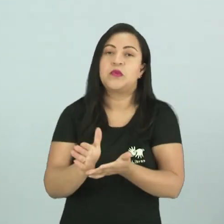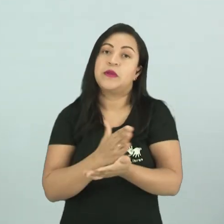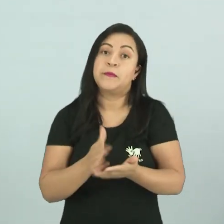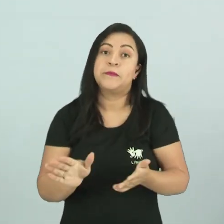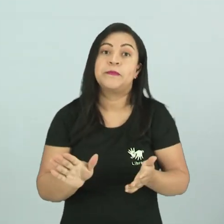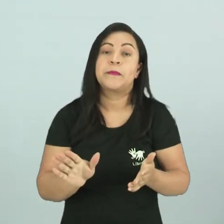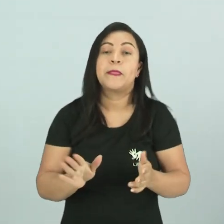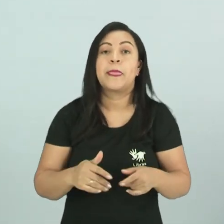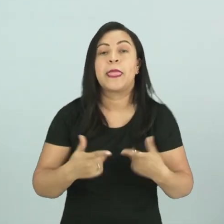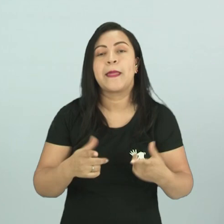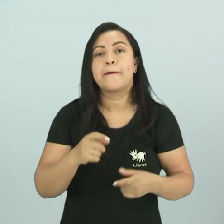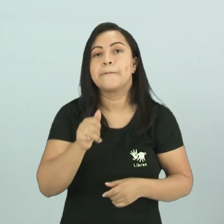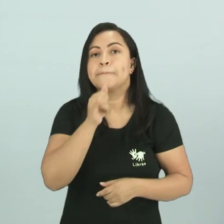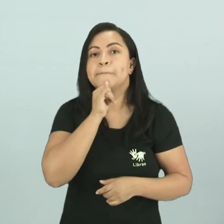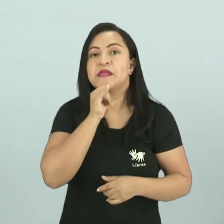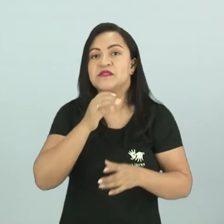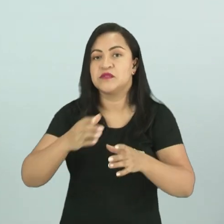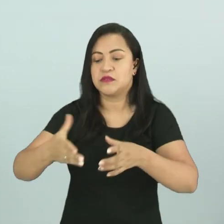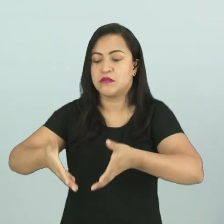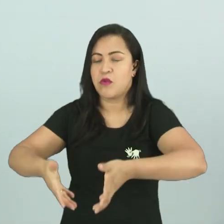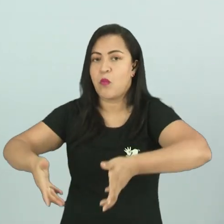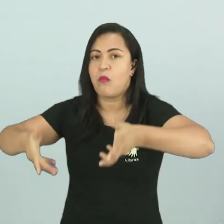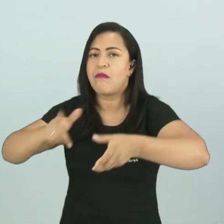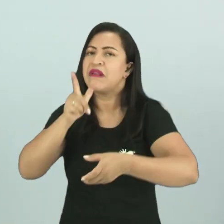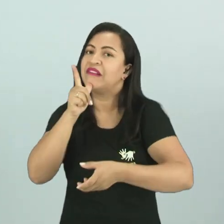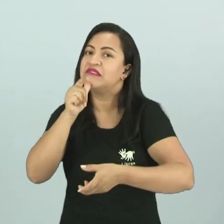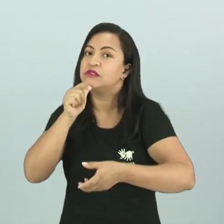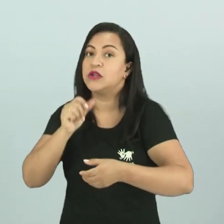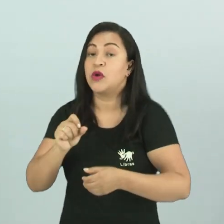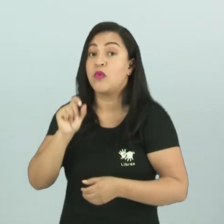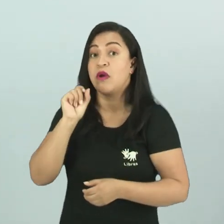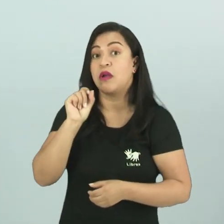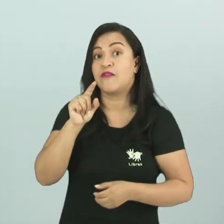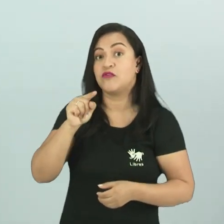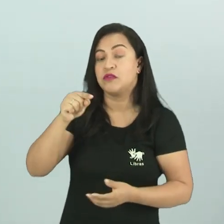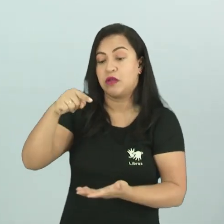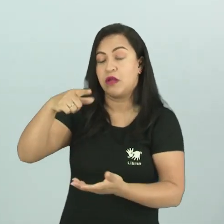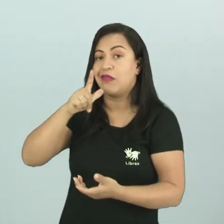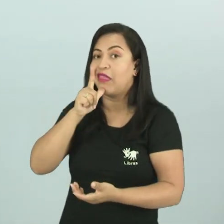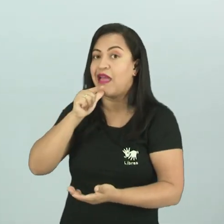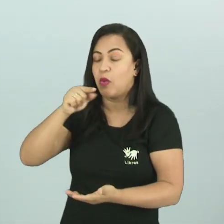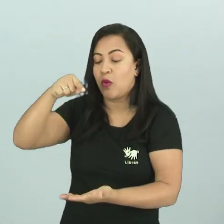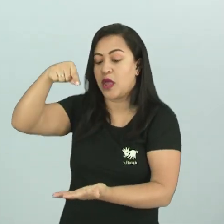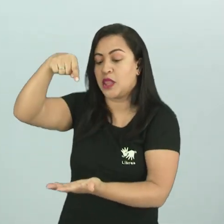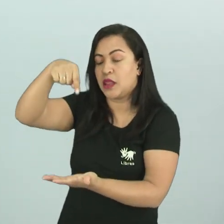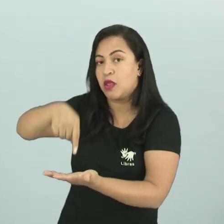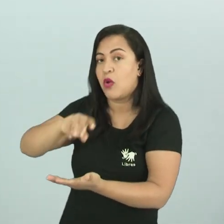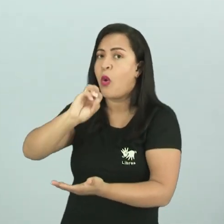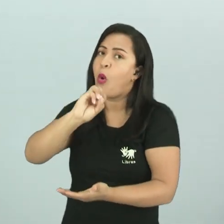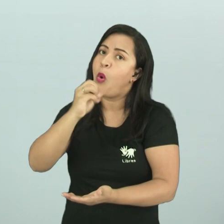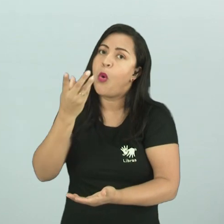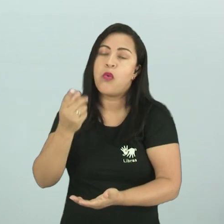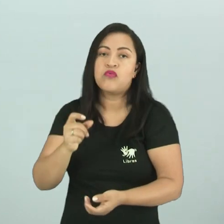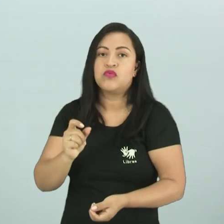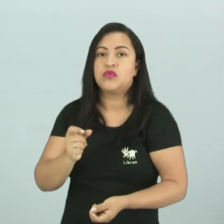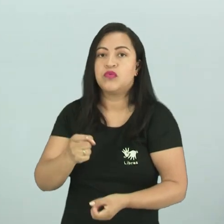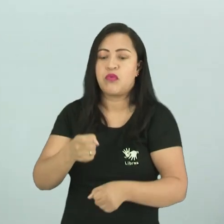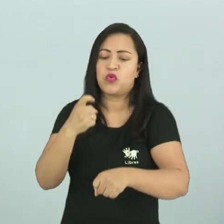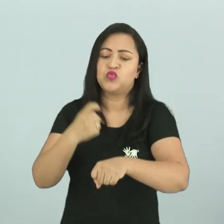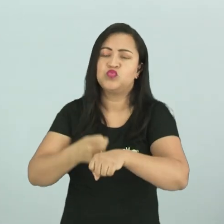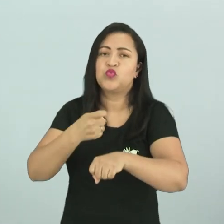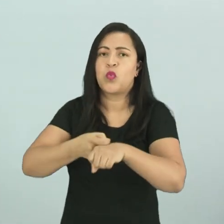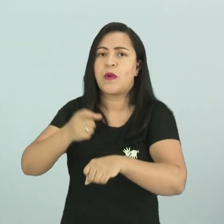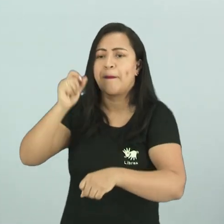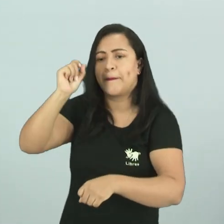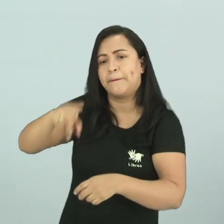Se vocês têm uma bacia de água e vocês encostam um dedo na água, ou vocês jogam, por exemplo, uma pedra ou